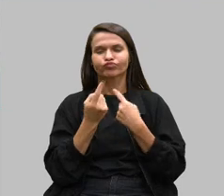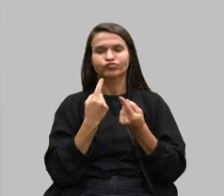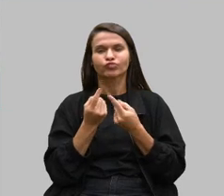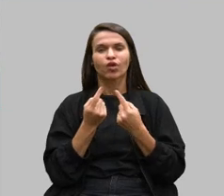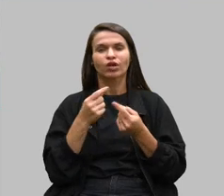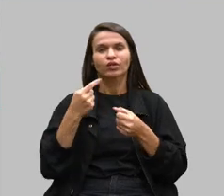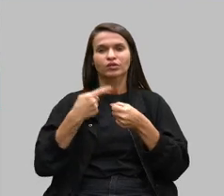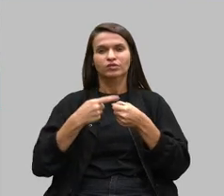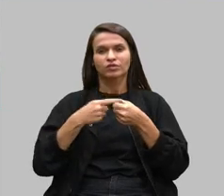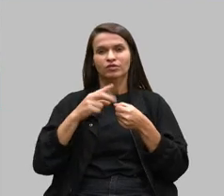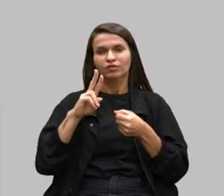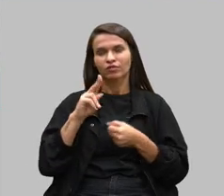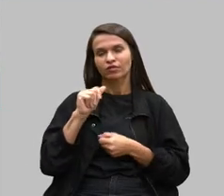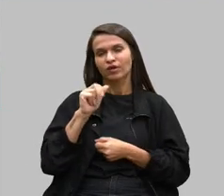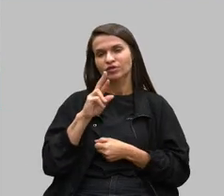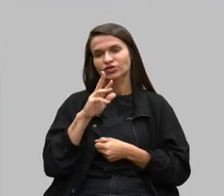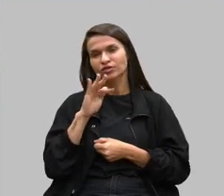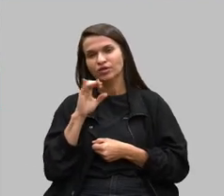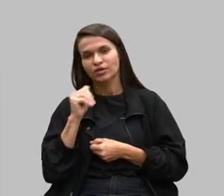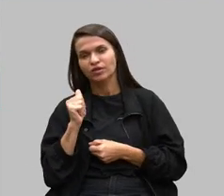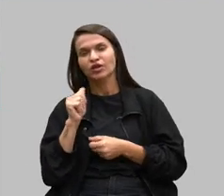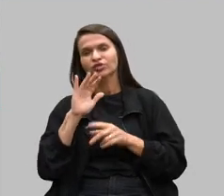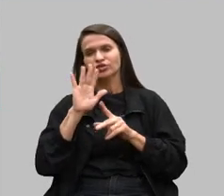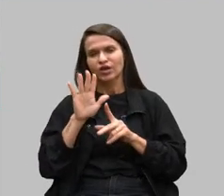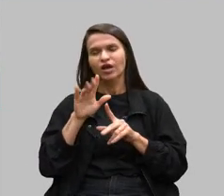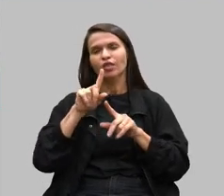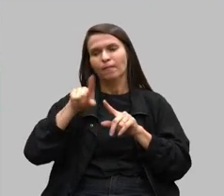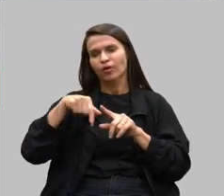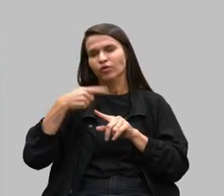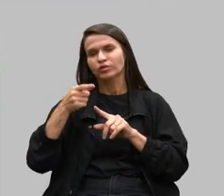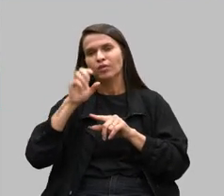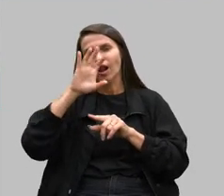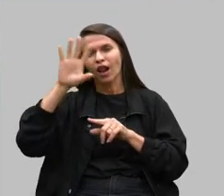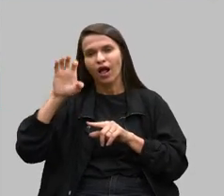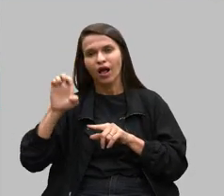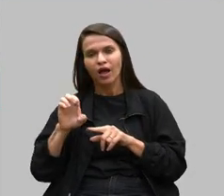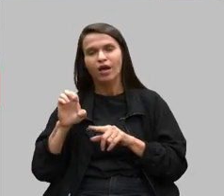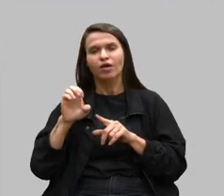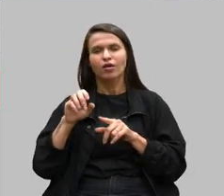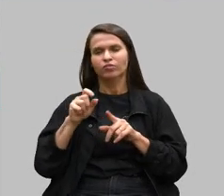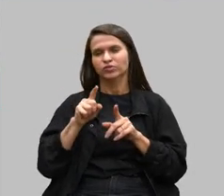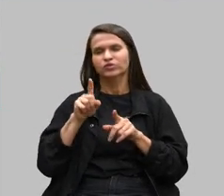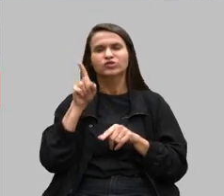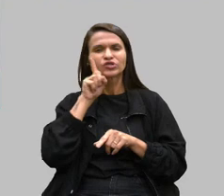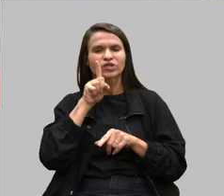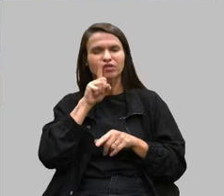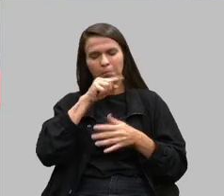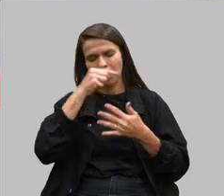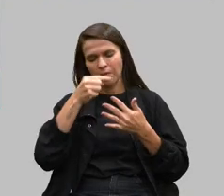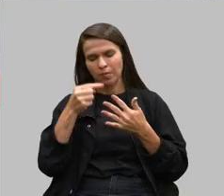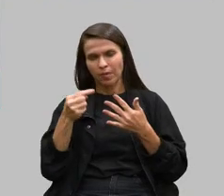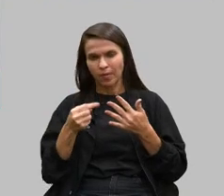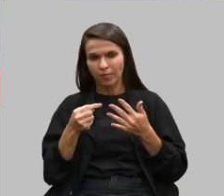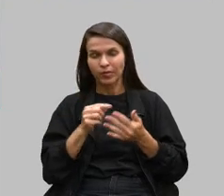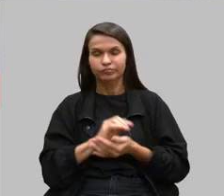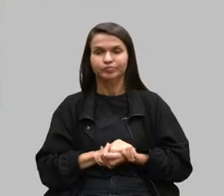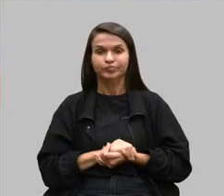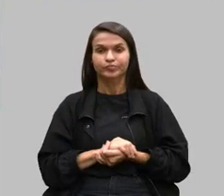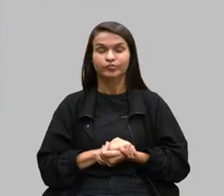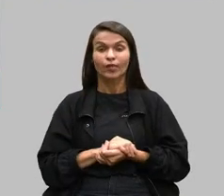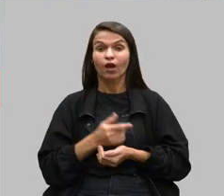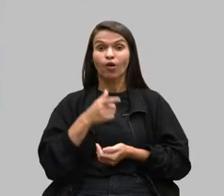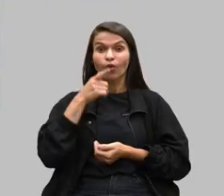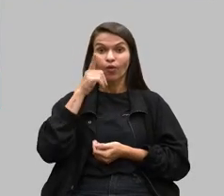al nos contêiner paraa Europa para para a Ásia para todo lado do mundo né Estados Unidos principalmente também e também ontem